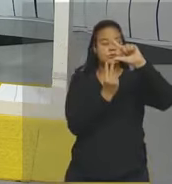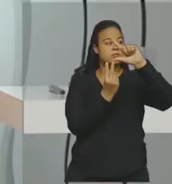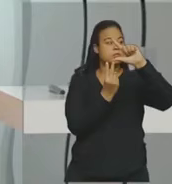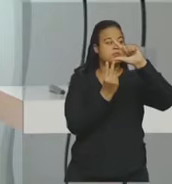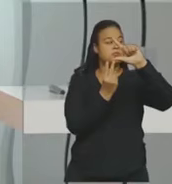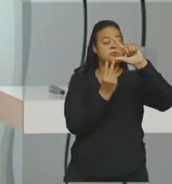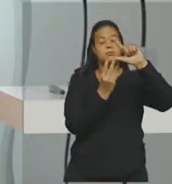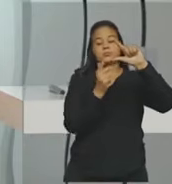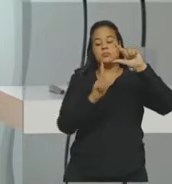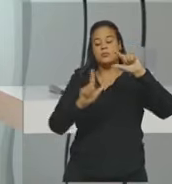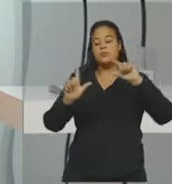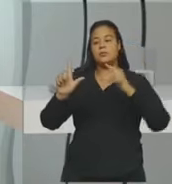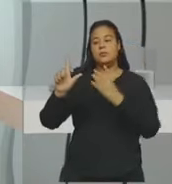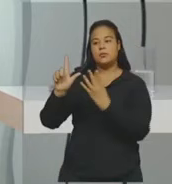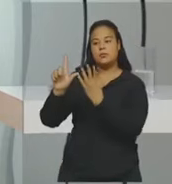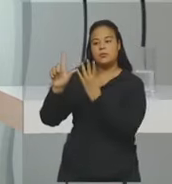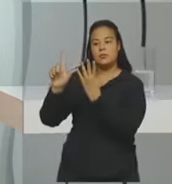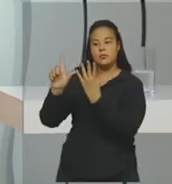L4,